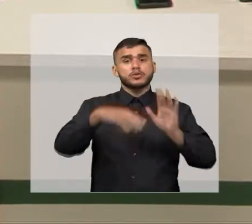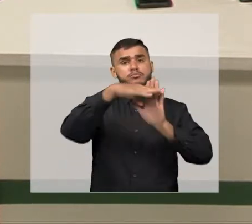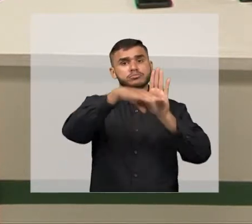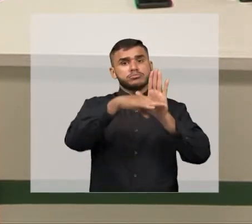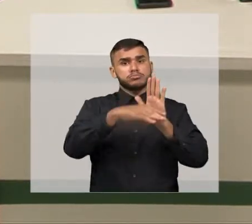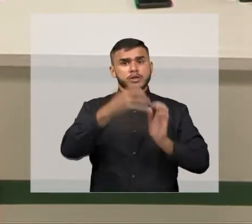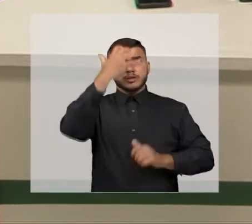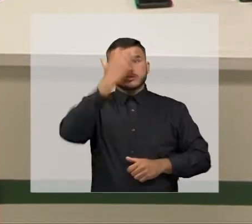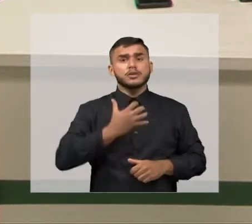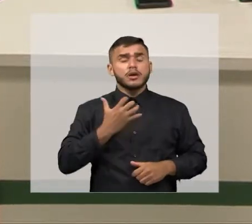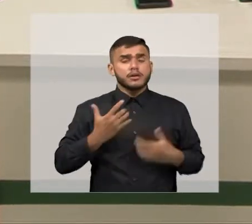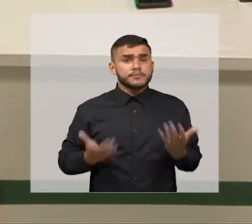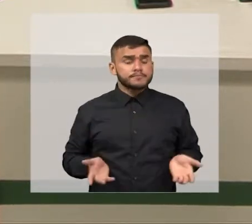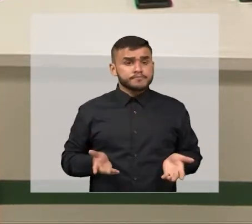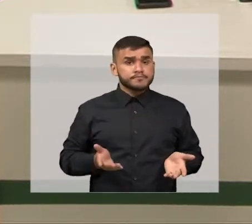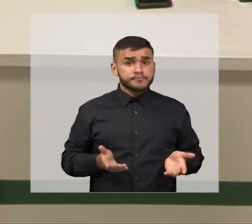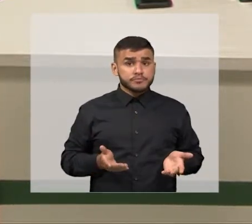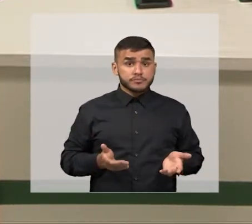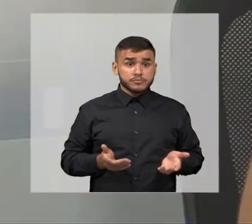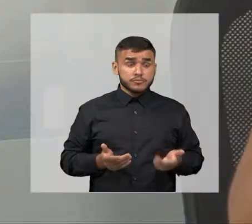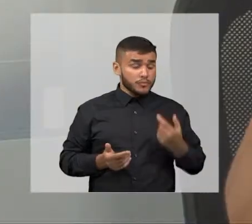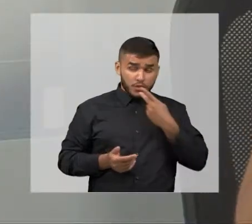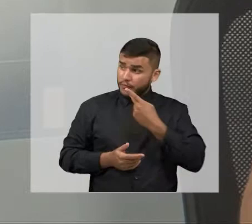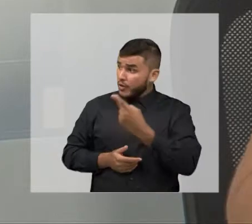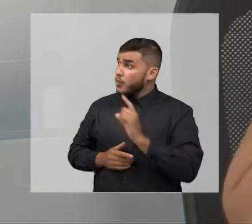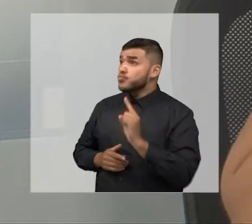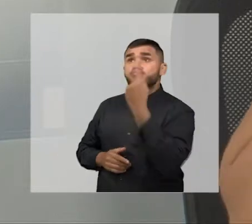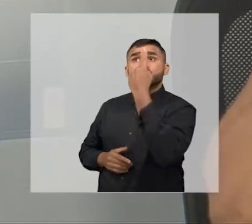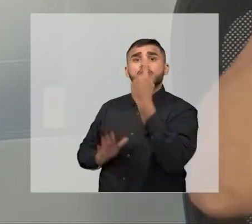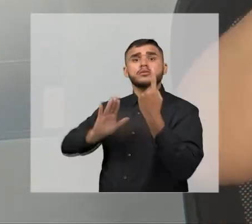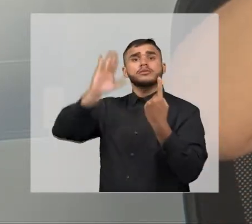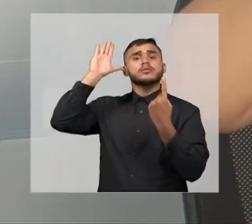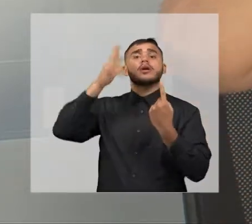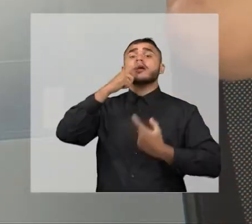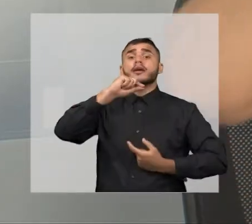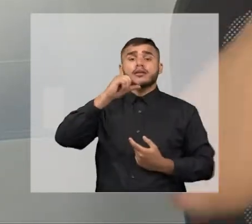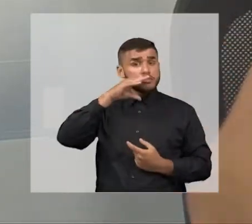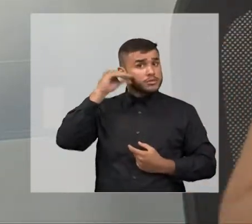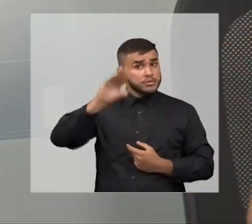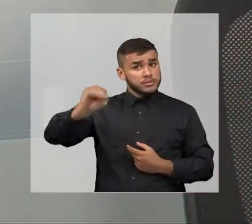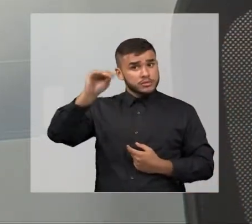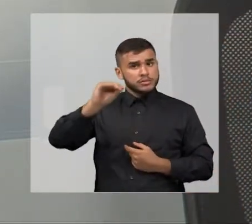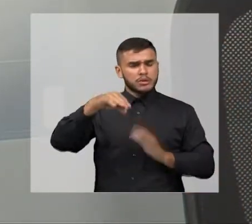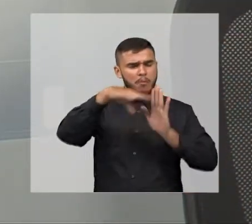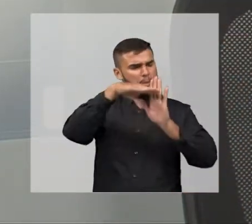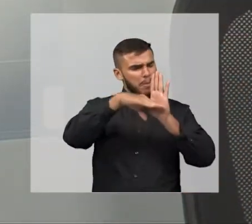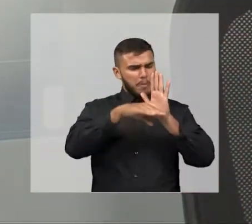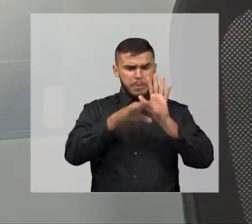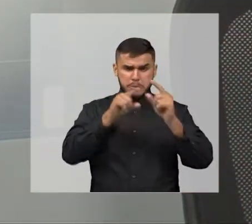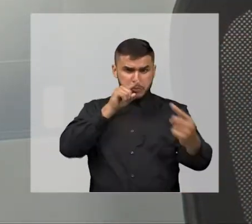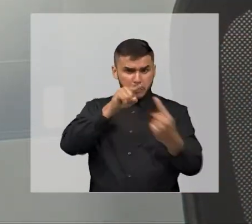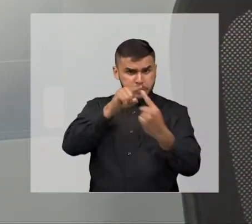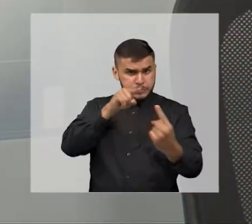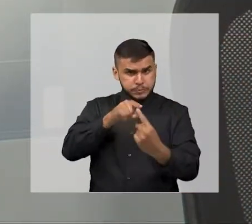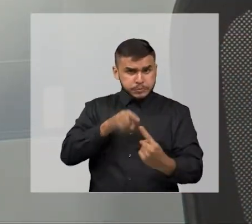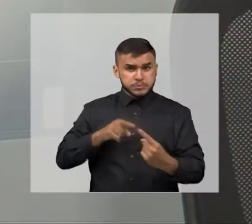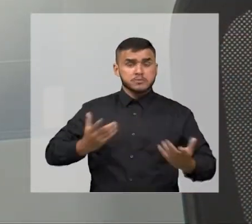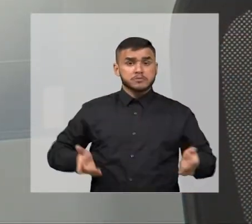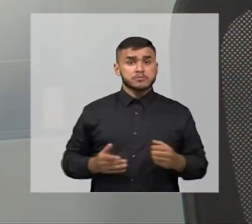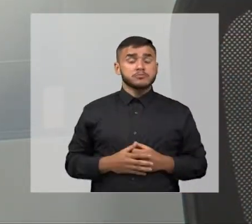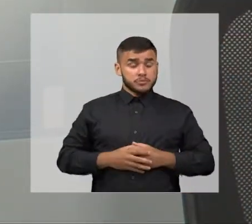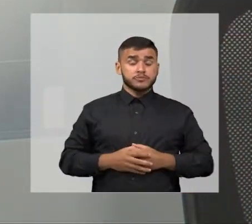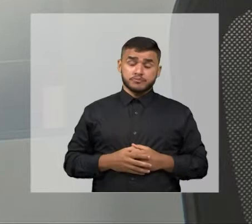arcabouço. Um plano sério. O único candidato que tinha esse plano era o Ciro. Eu acompanhei, era muito bom por sinal. Mas eu acho que isso